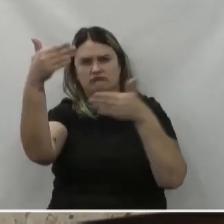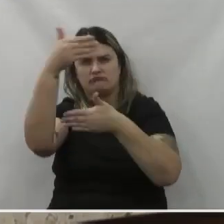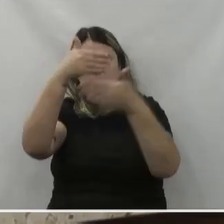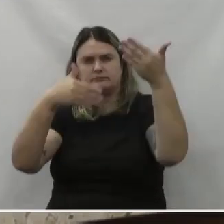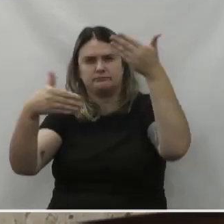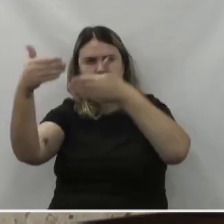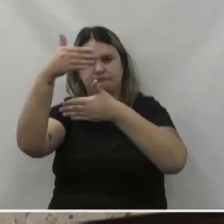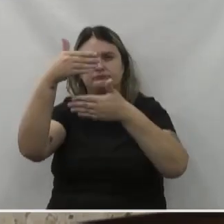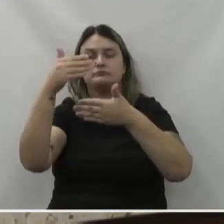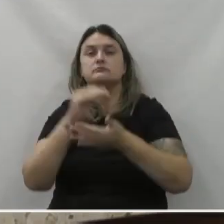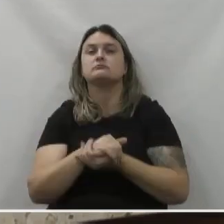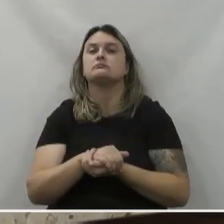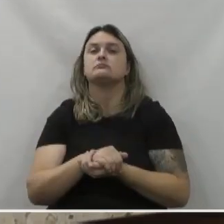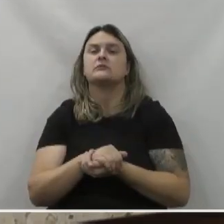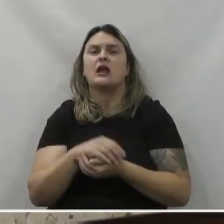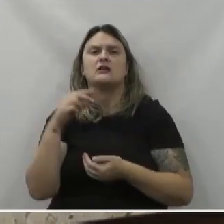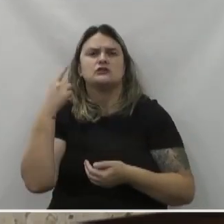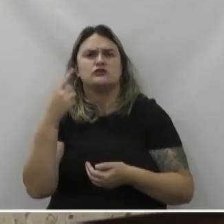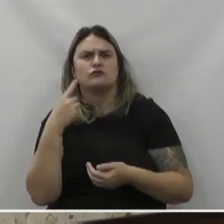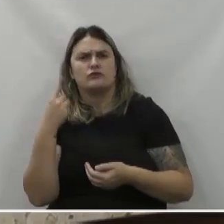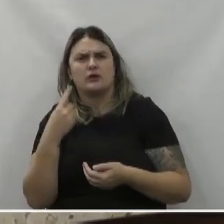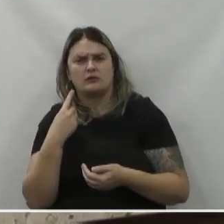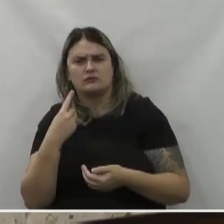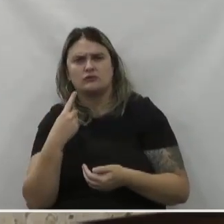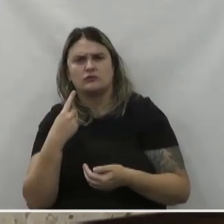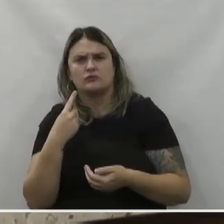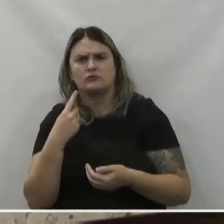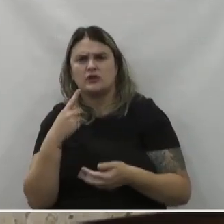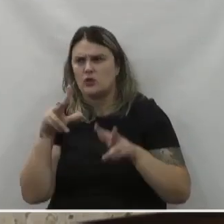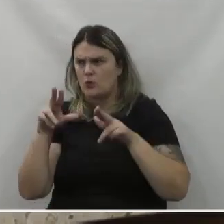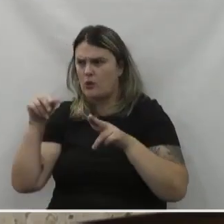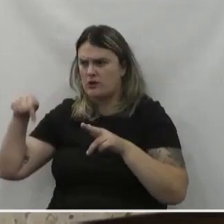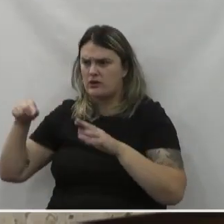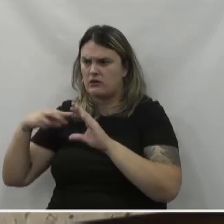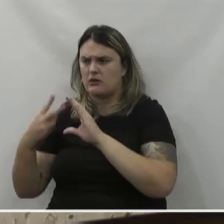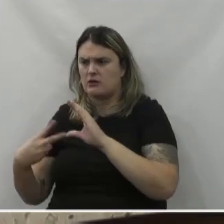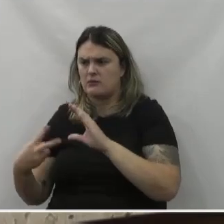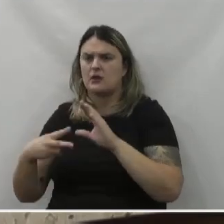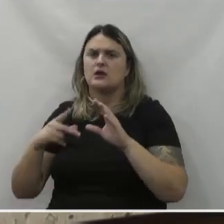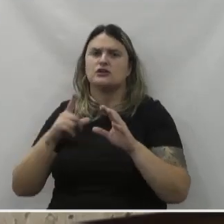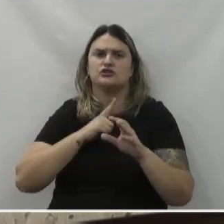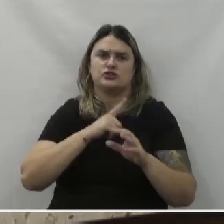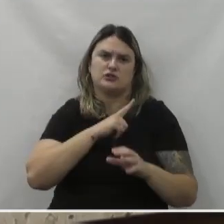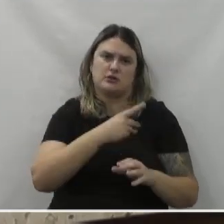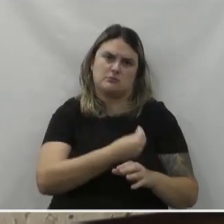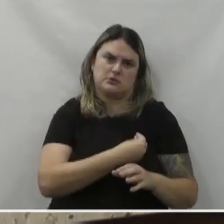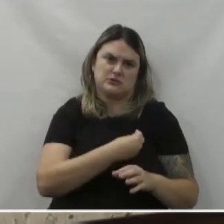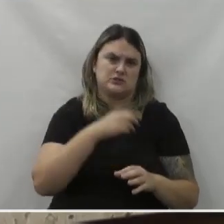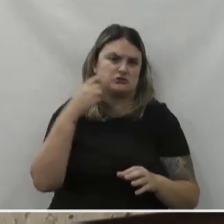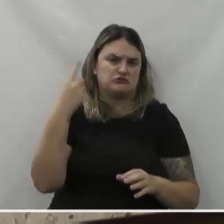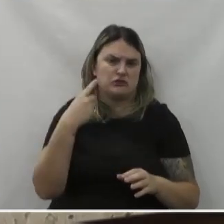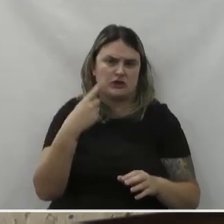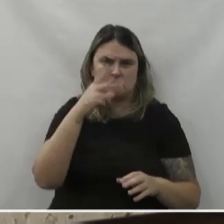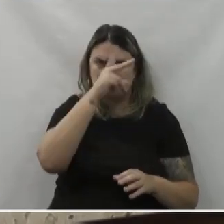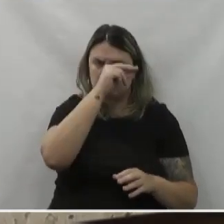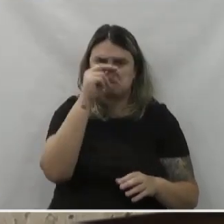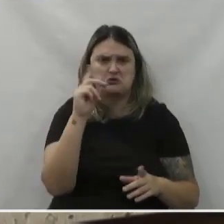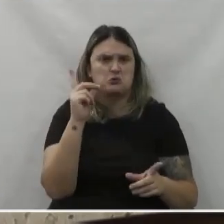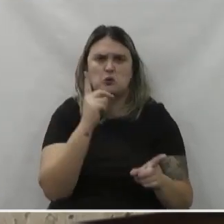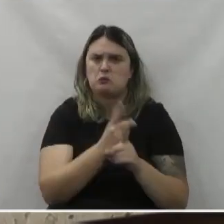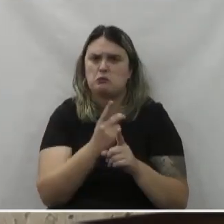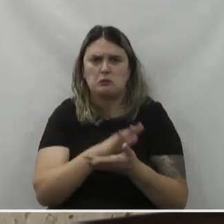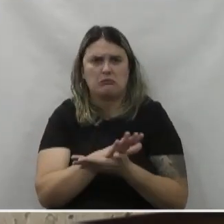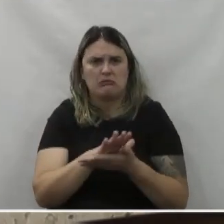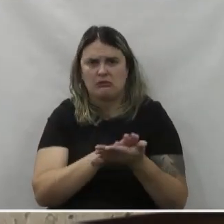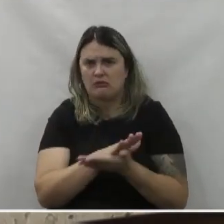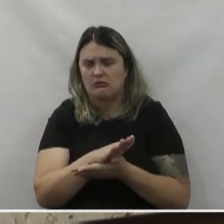que o advogado, né, que nem o da Câmara, da própria prefeitura, não acharam